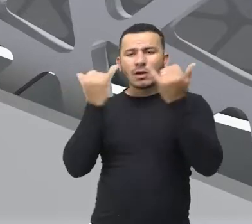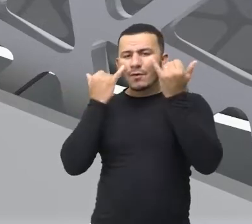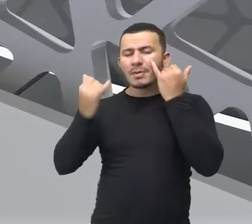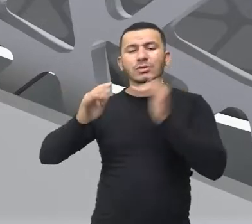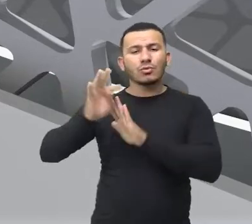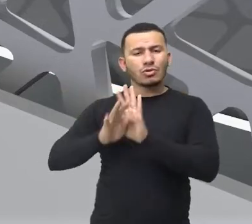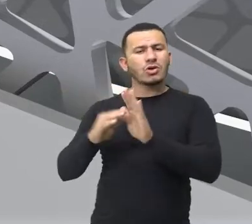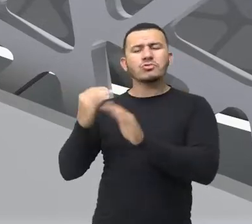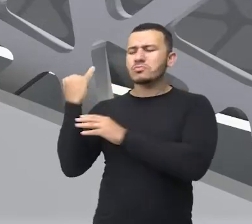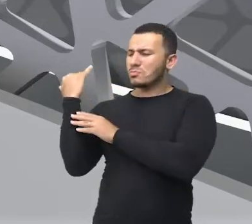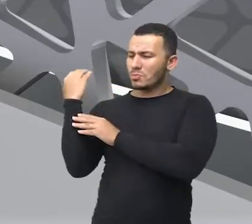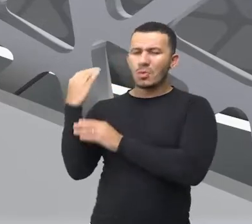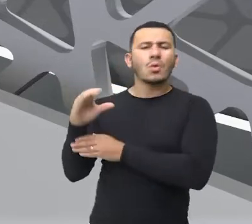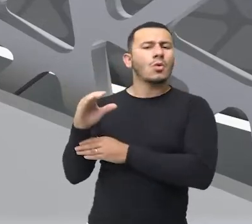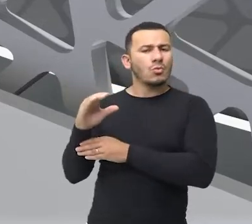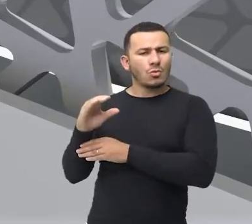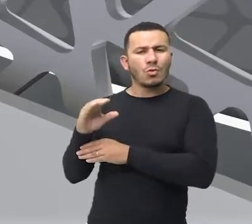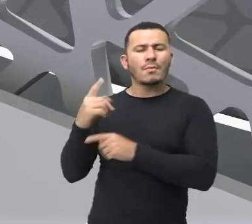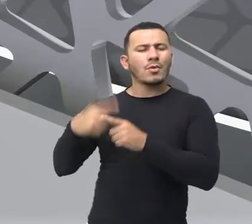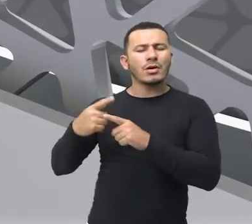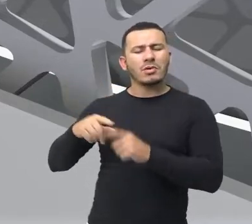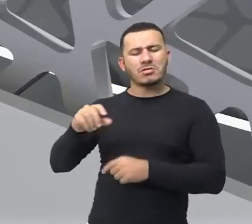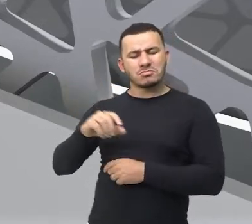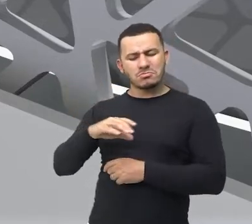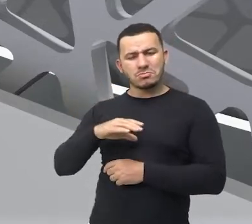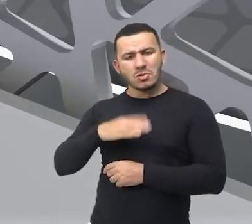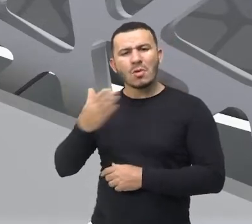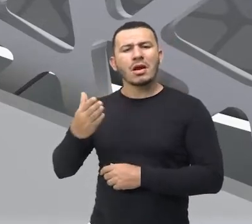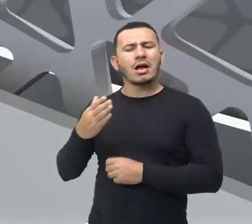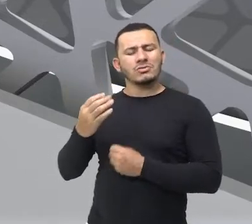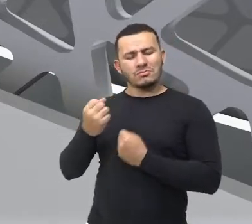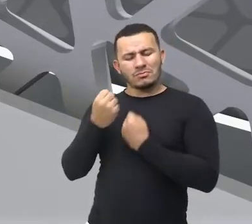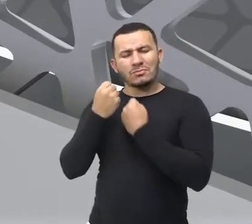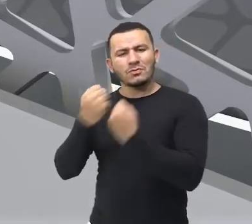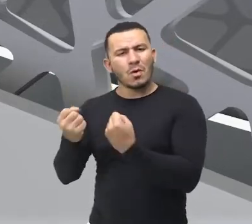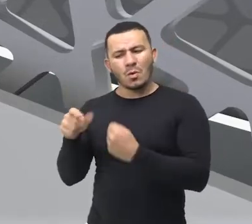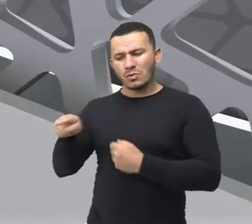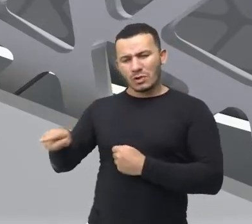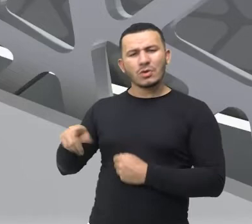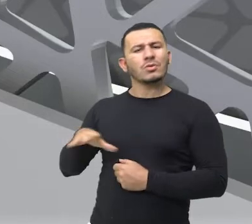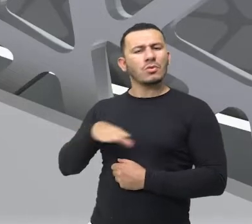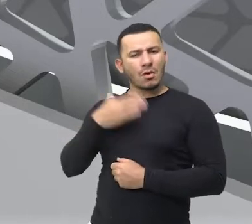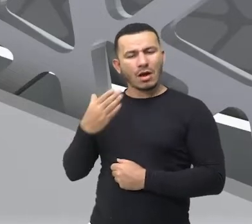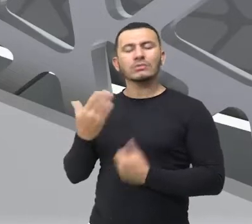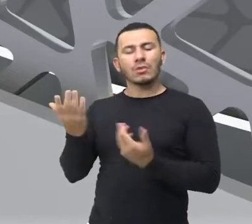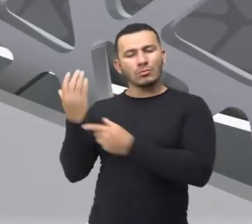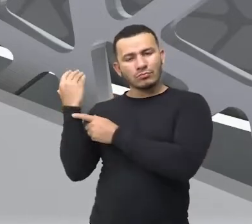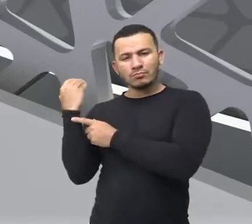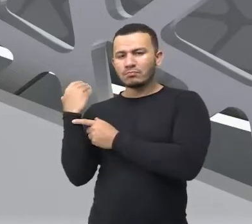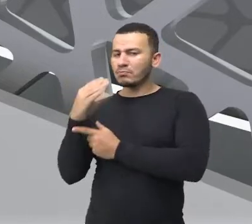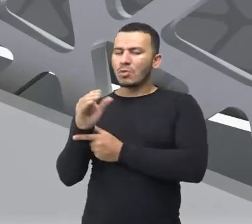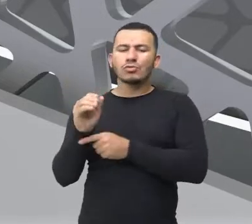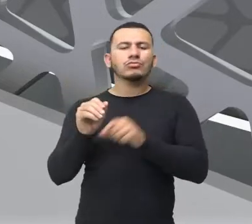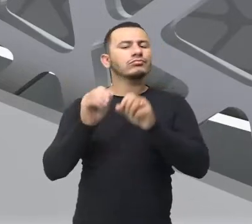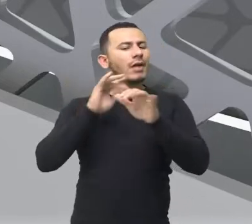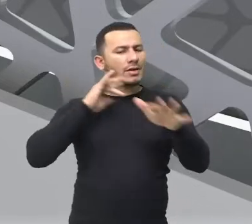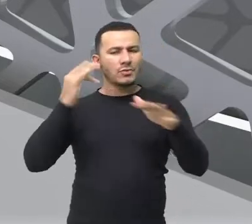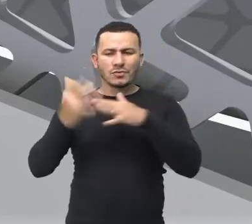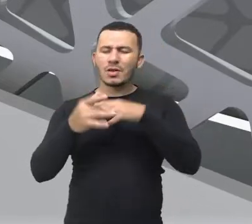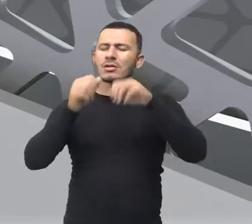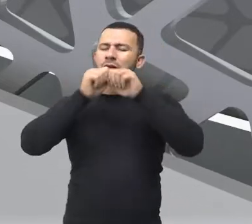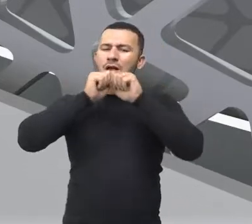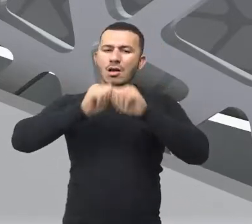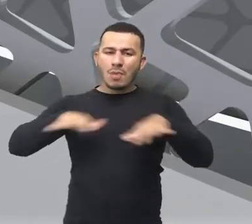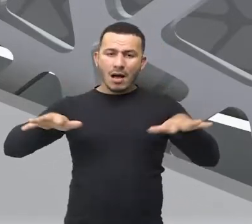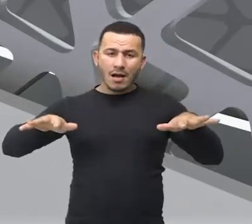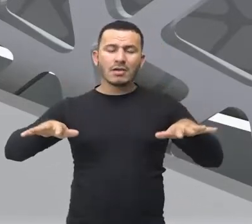dele, certo? Que é colocado como um ato de bravura, um ato heróico na notícia, acabou publicando em uma rede social e